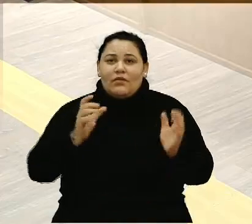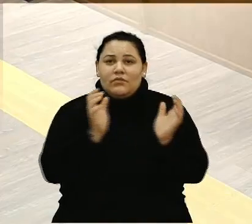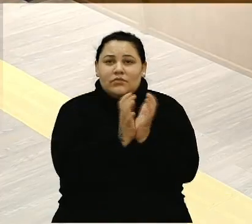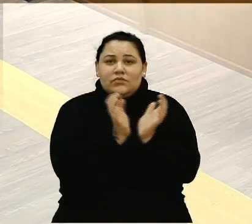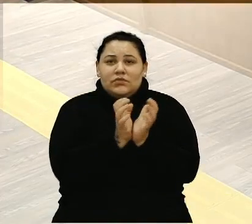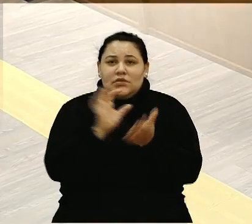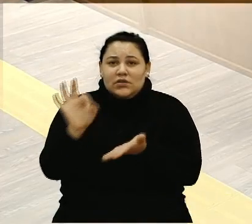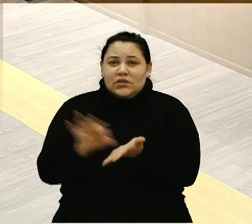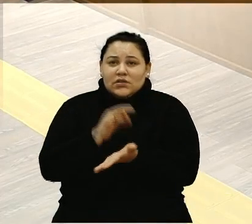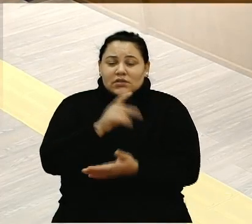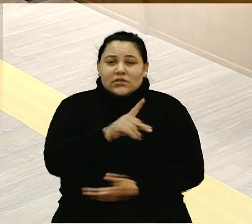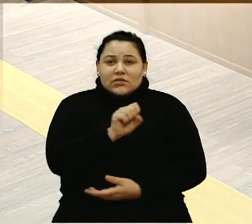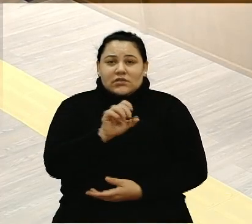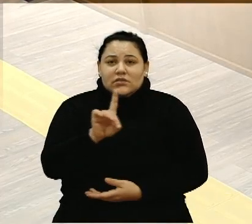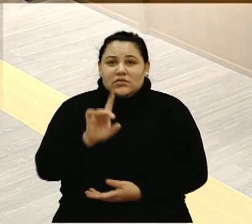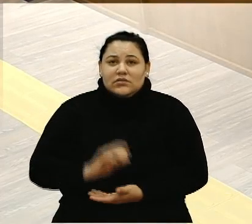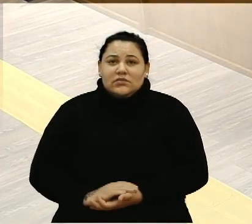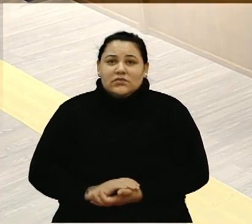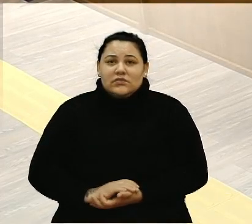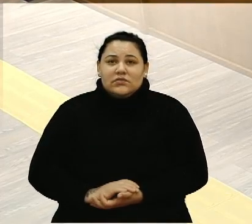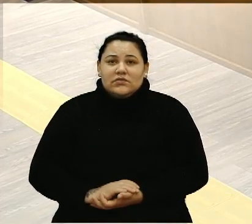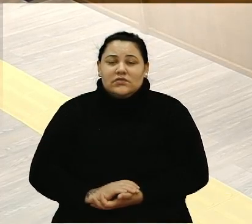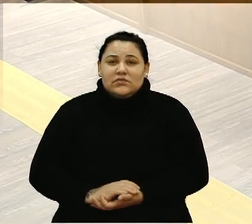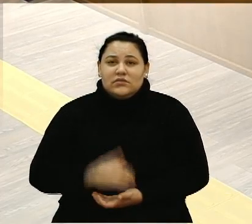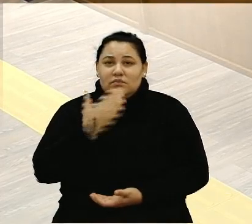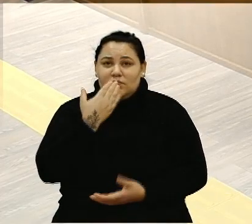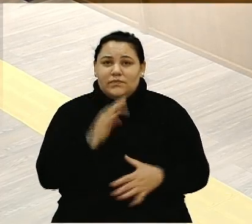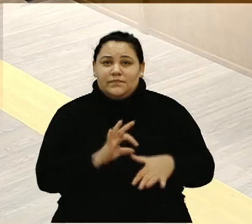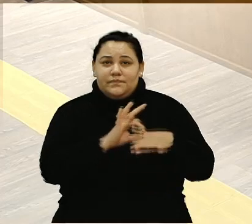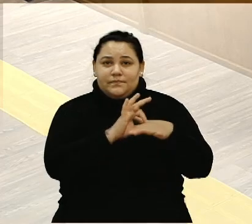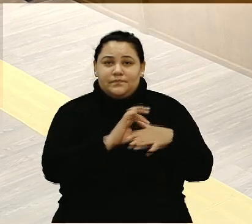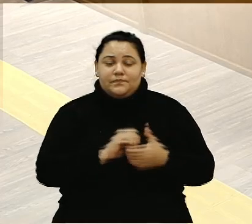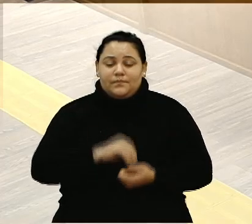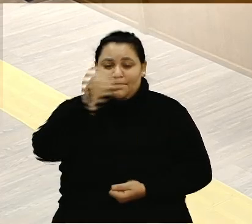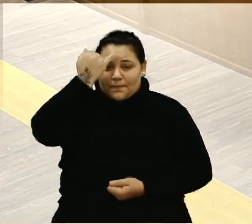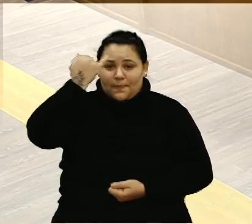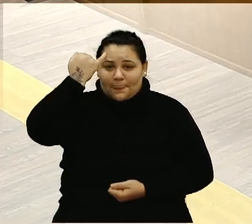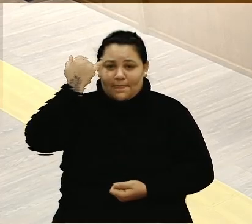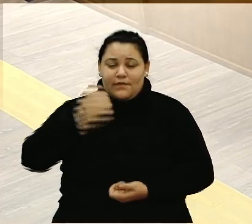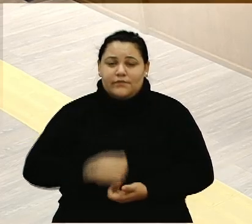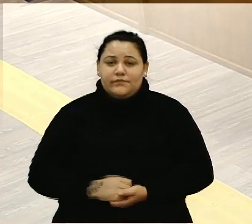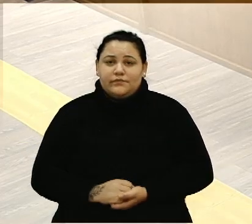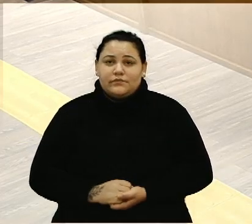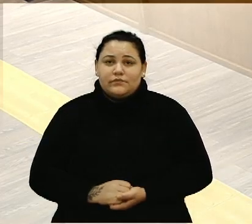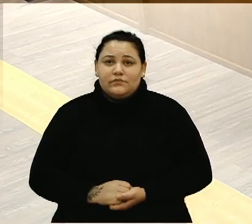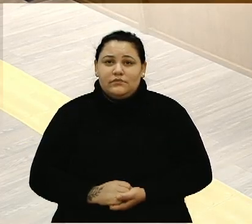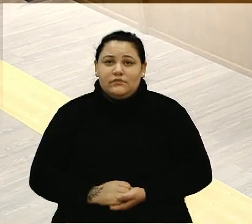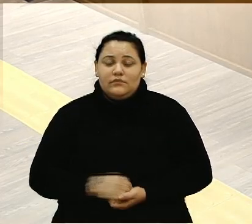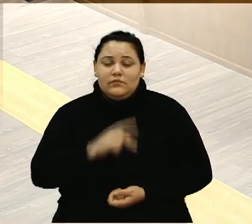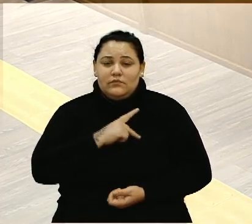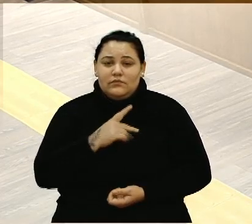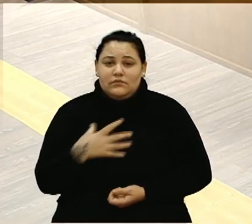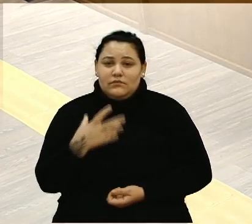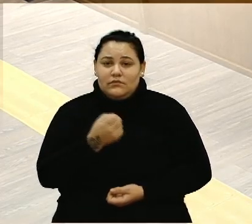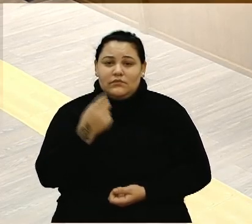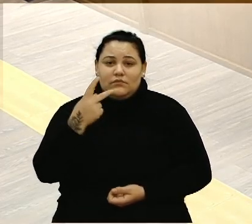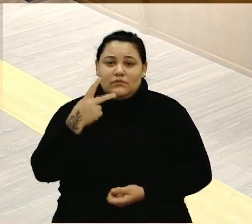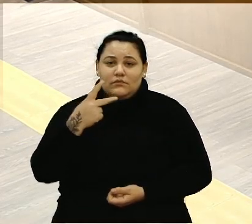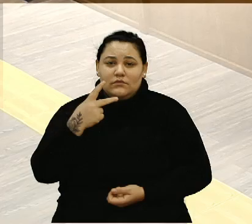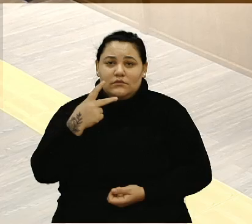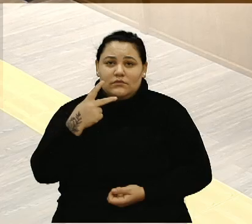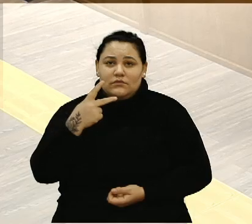Bancada do PSB, declaração de líder. Zé D'Ambrosio. Senhor presidente, nobres